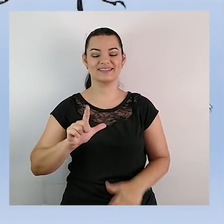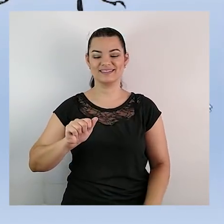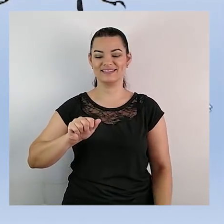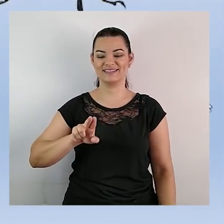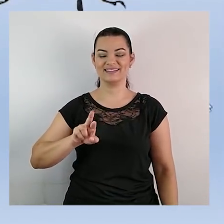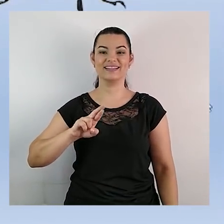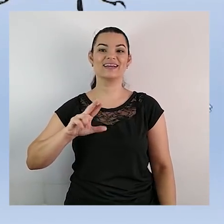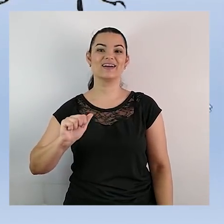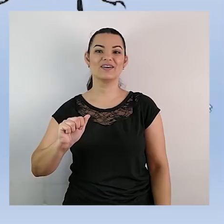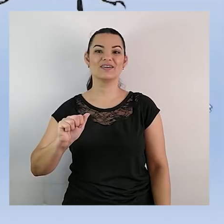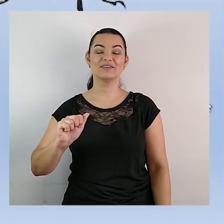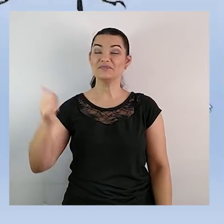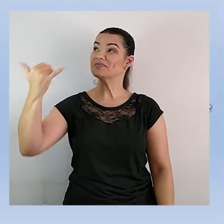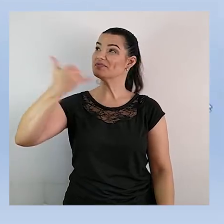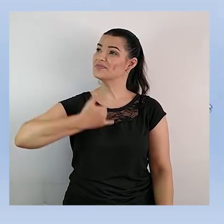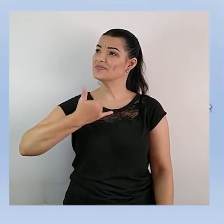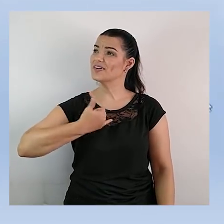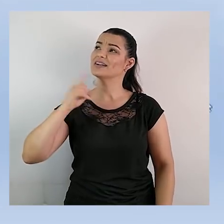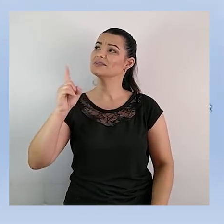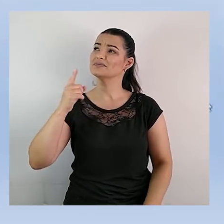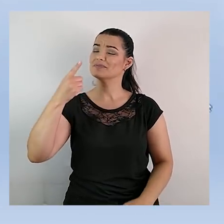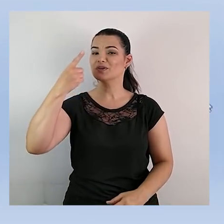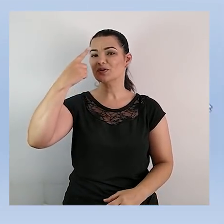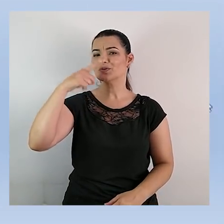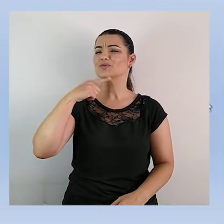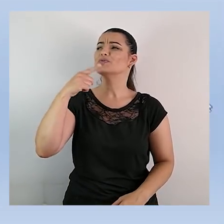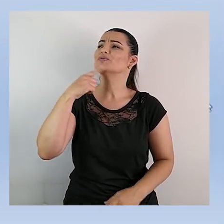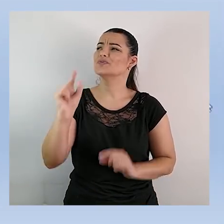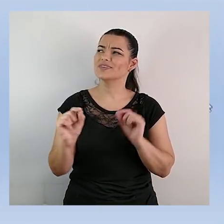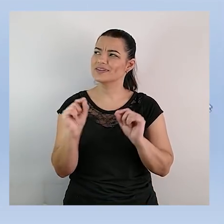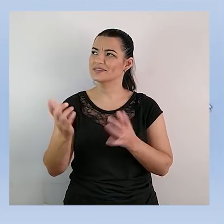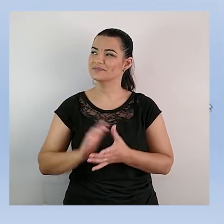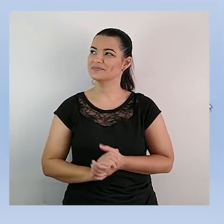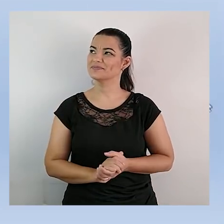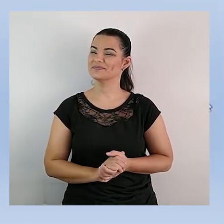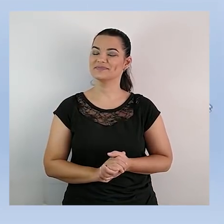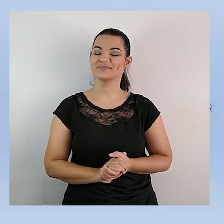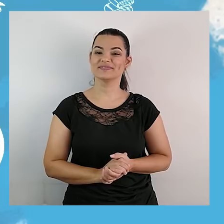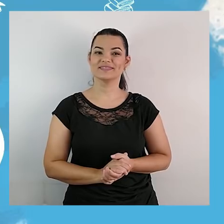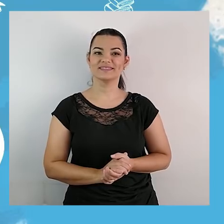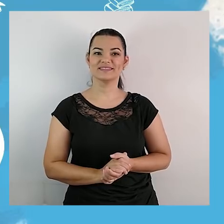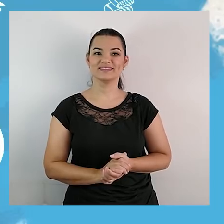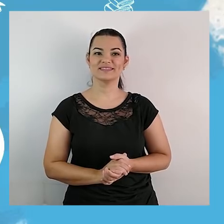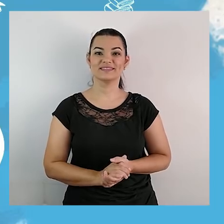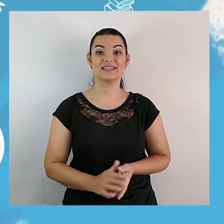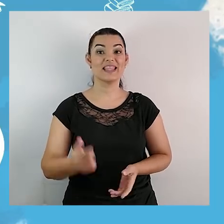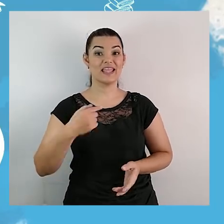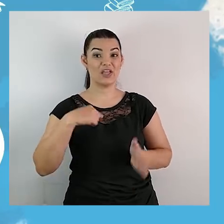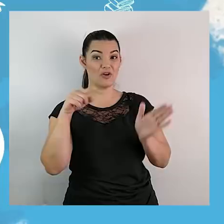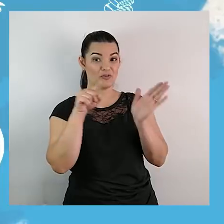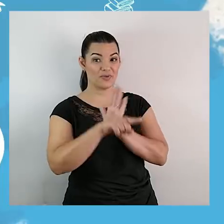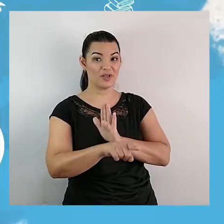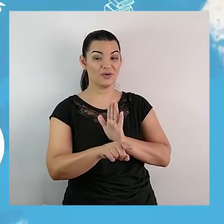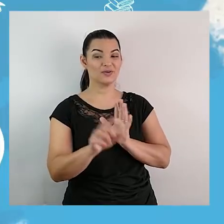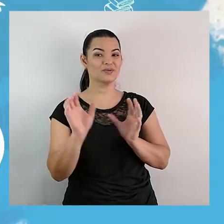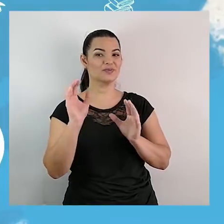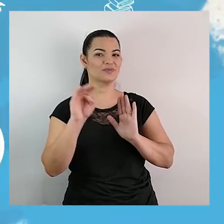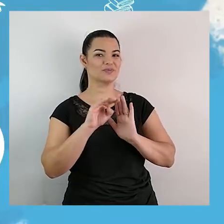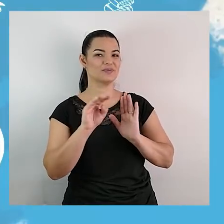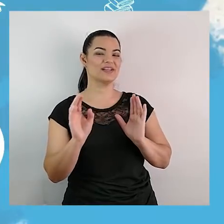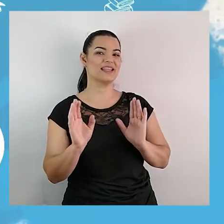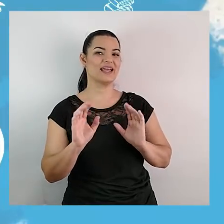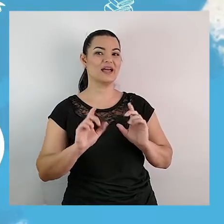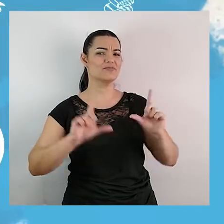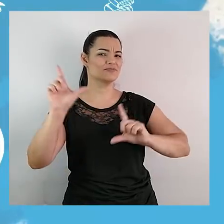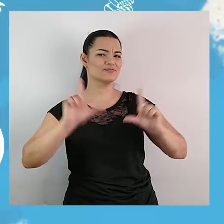lá? Primeira pergunta, pergunta da Laura. Fala pra gente, Laura, qual que é a sua dúvida? Meu nome é Laura e a minha pergunta